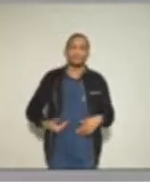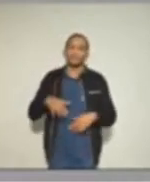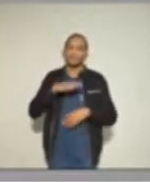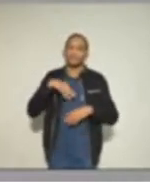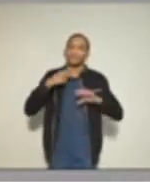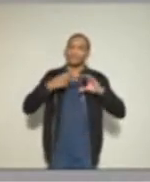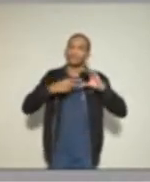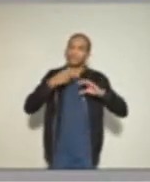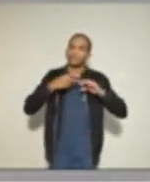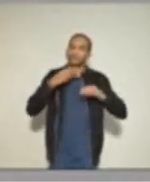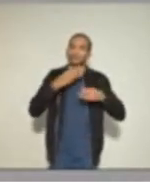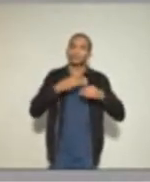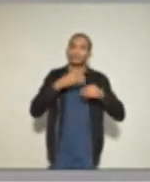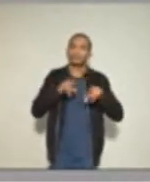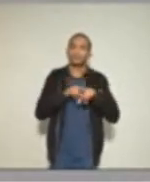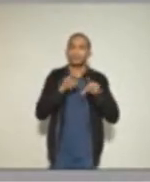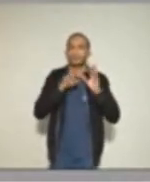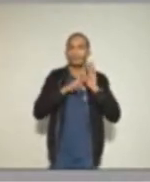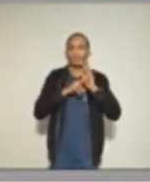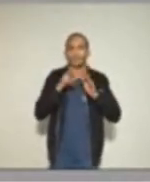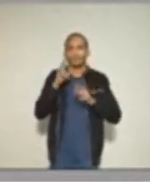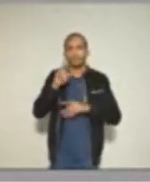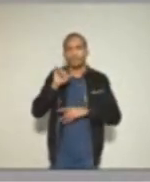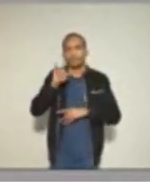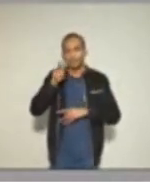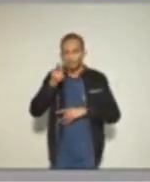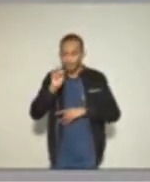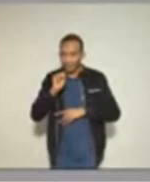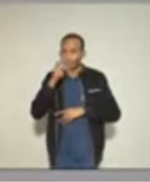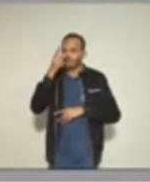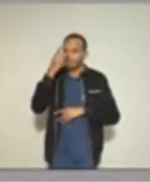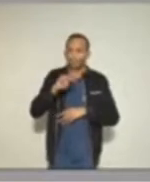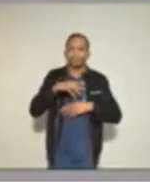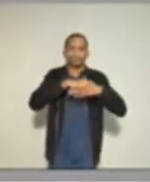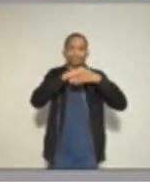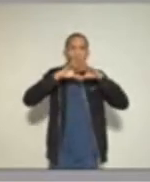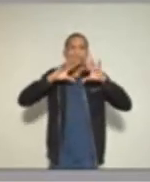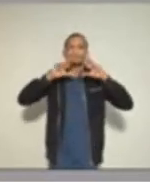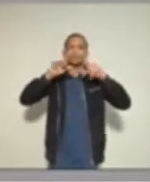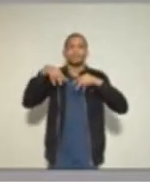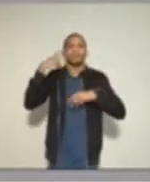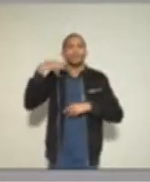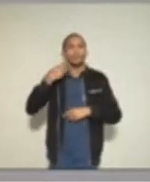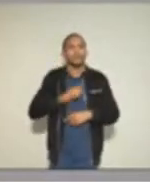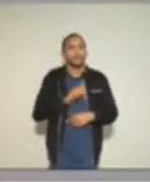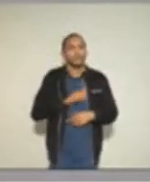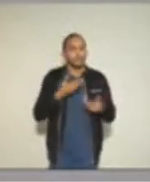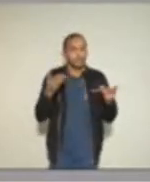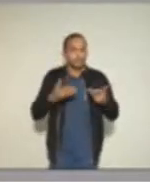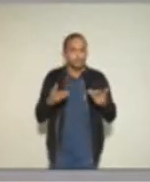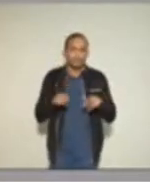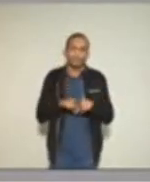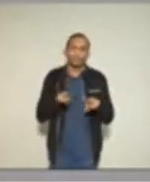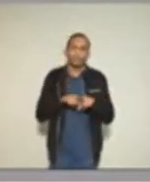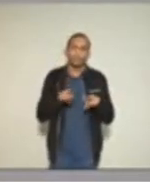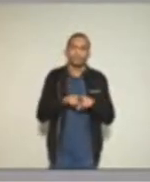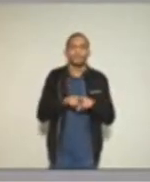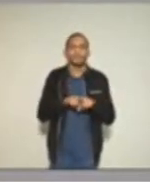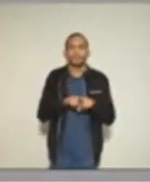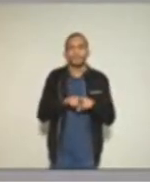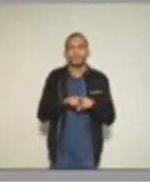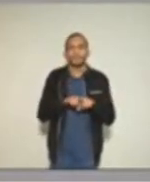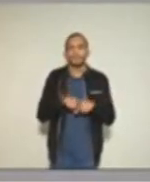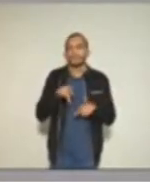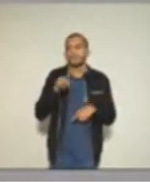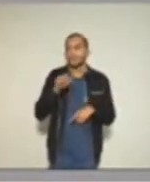Paulo. Em nome do Fábio Riva, cumprimento todos os vereadores aqui presentes. Eu vi o André Santos, o